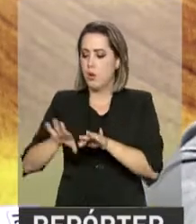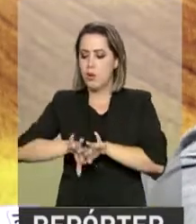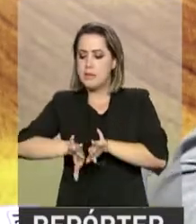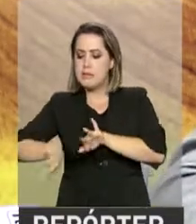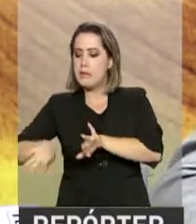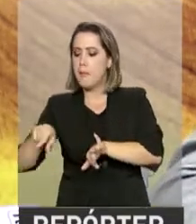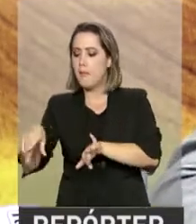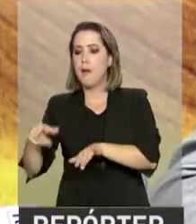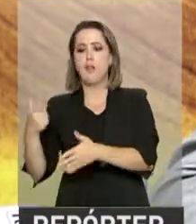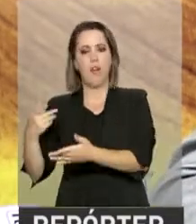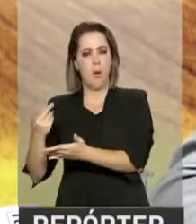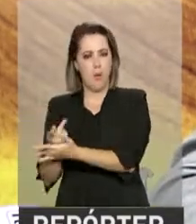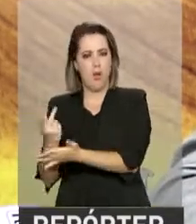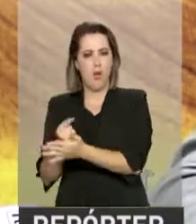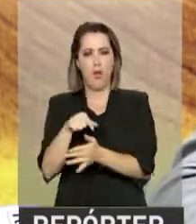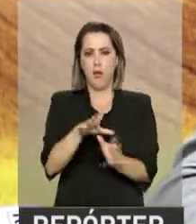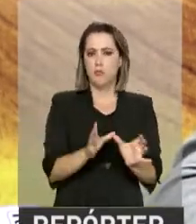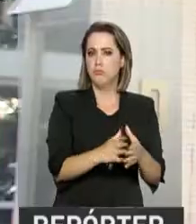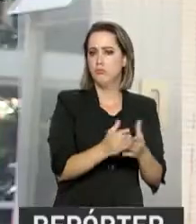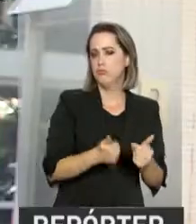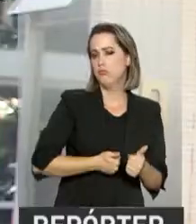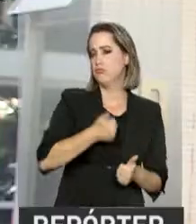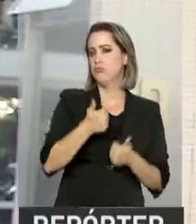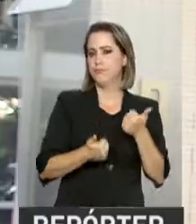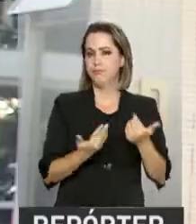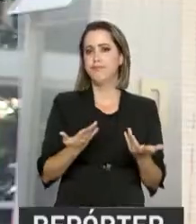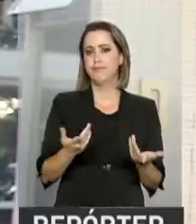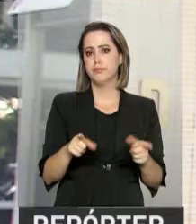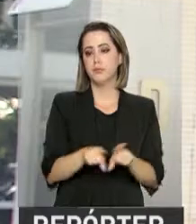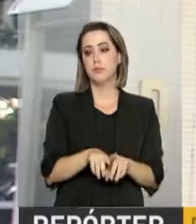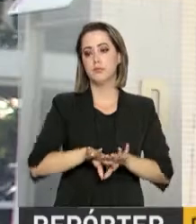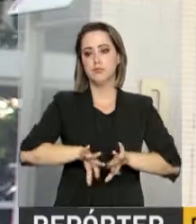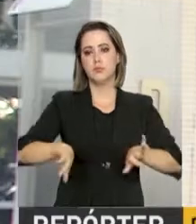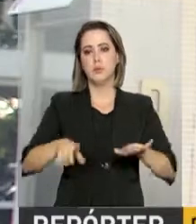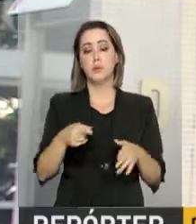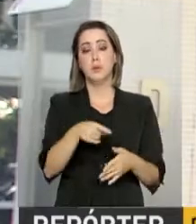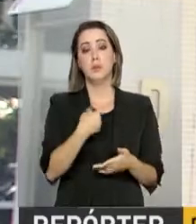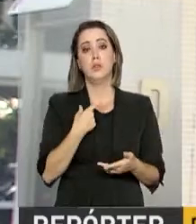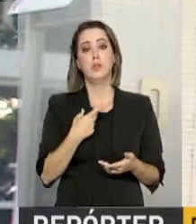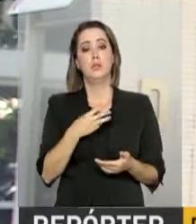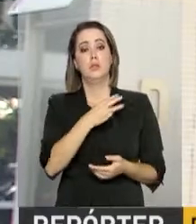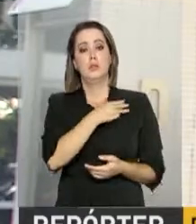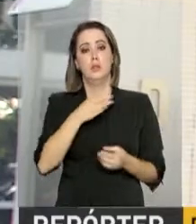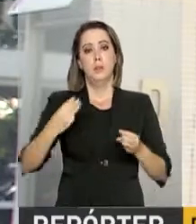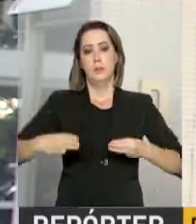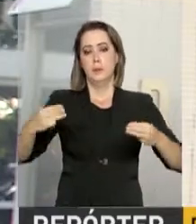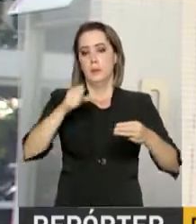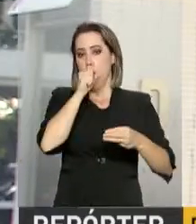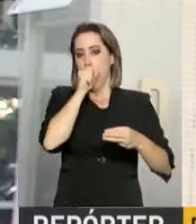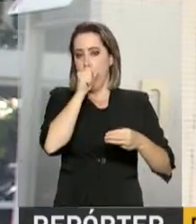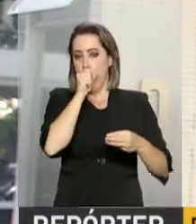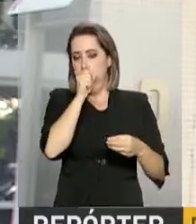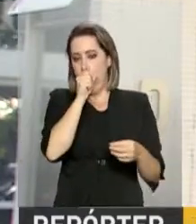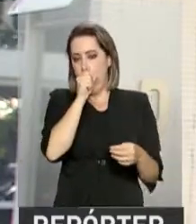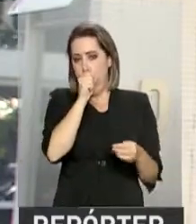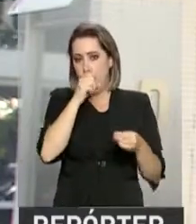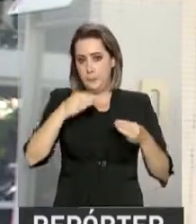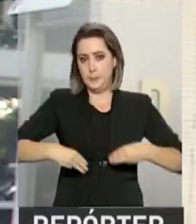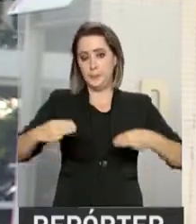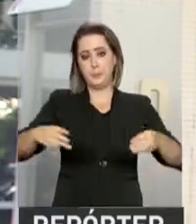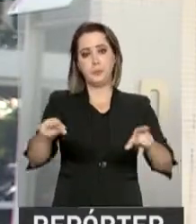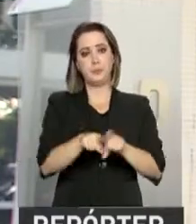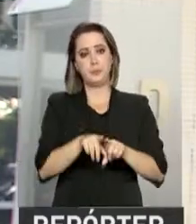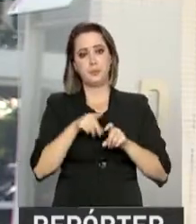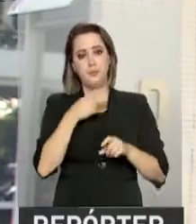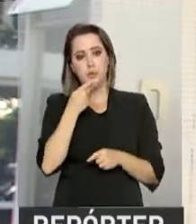separarmos o joio do trigo, e outras operações poderão vir. O Ministério da Agricultura afirmou que não aceita nenhum tipo de desvio de conduta de seus servidores